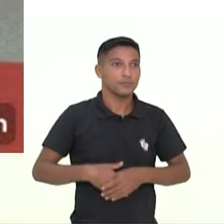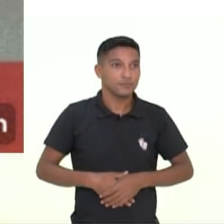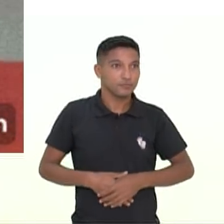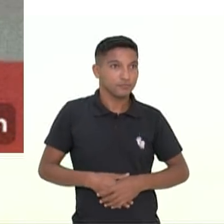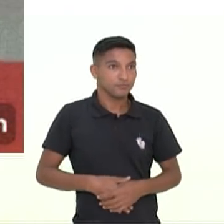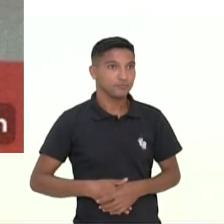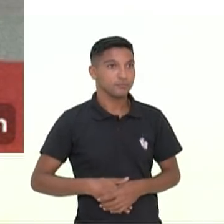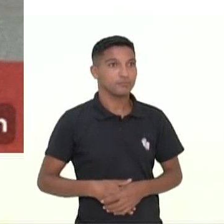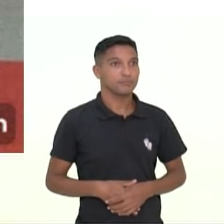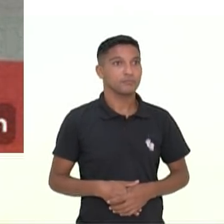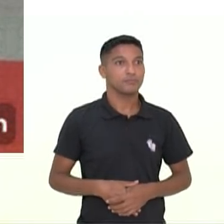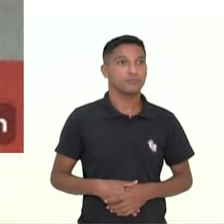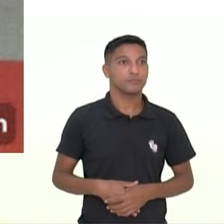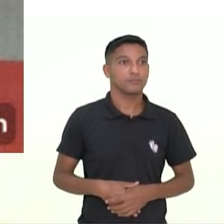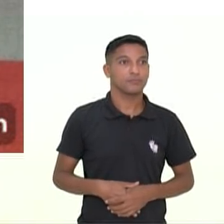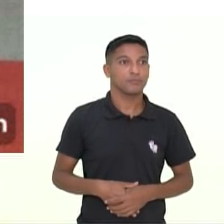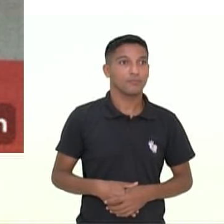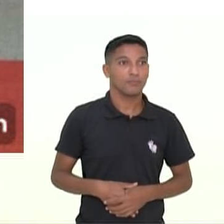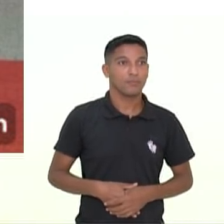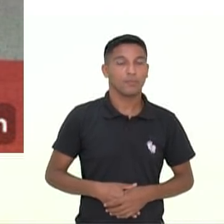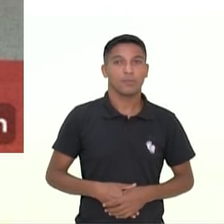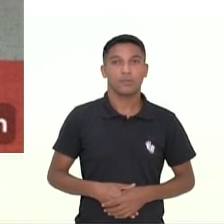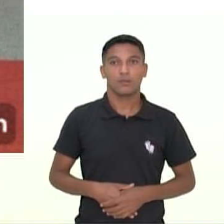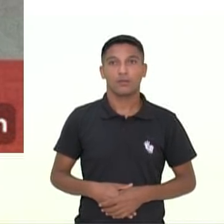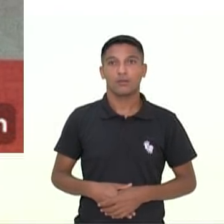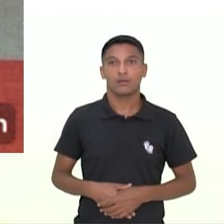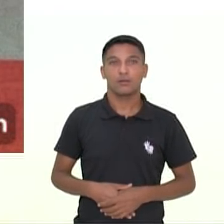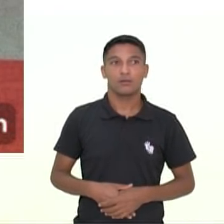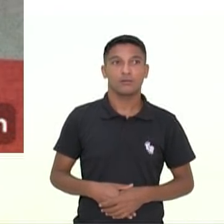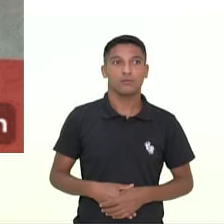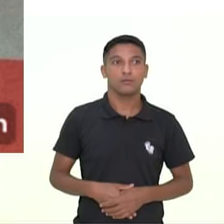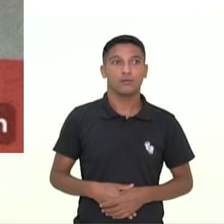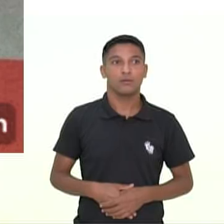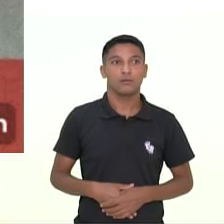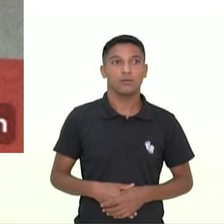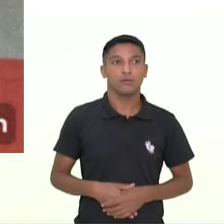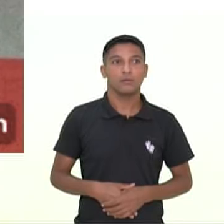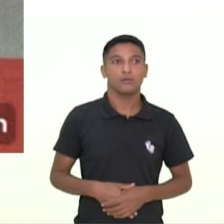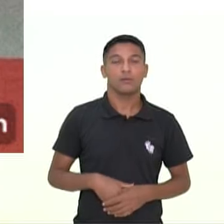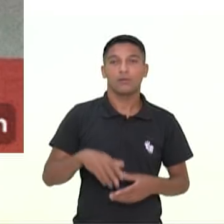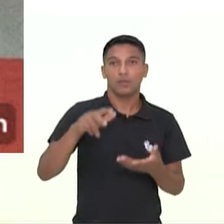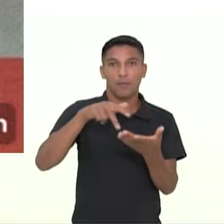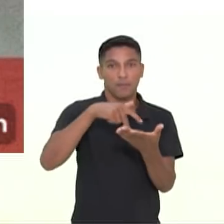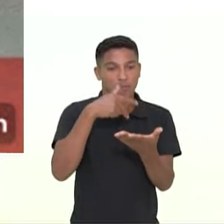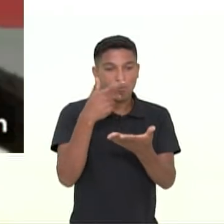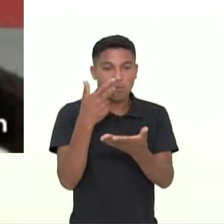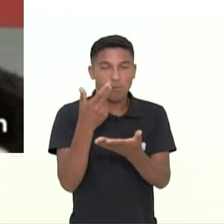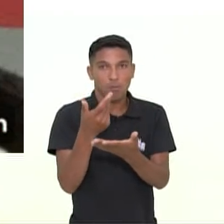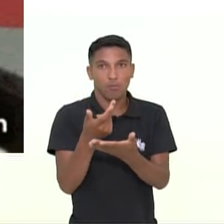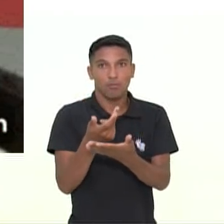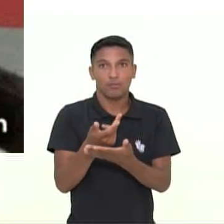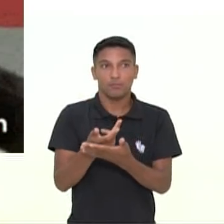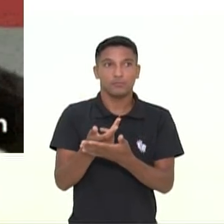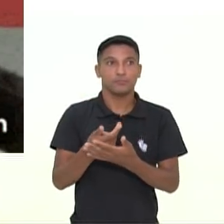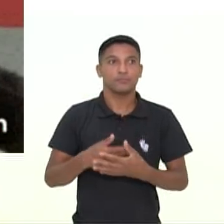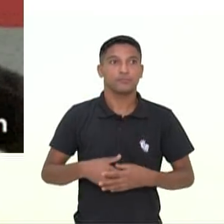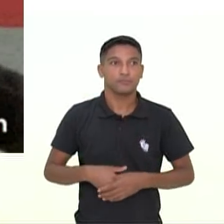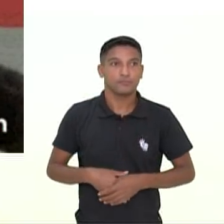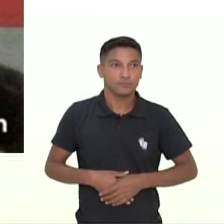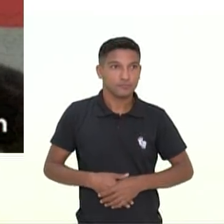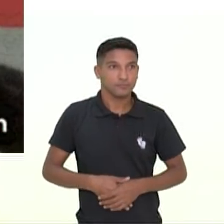atacante, desequilibrando até derrubá-lo completamente no chão,